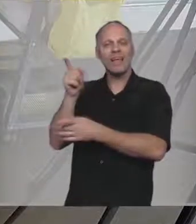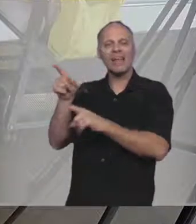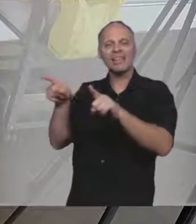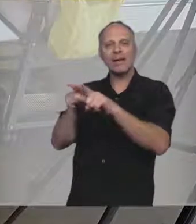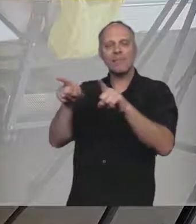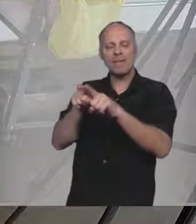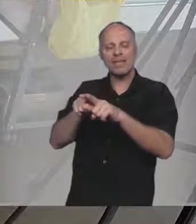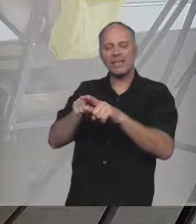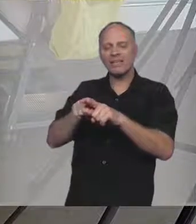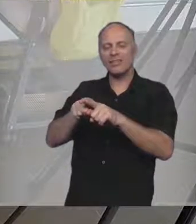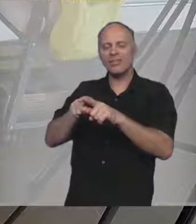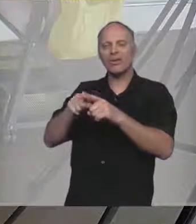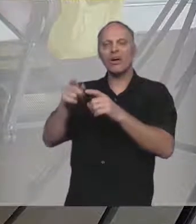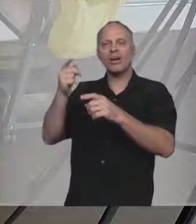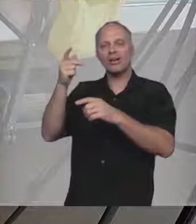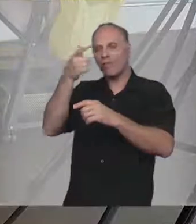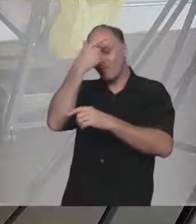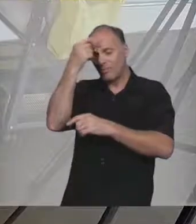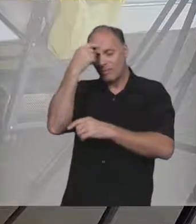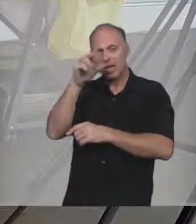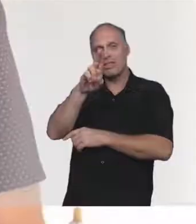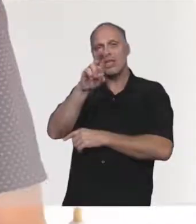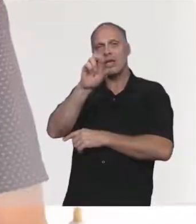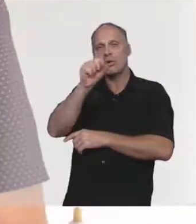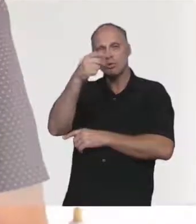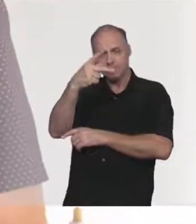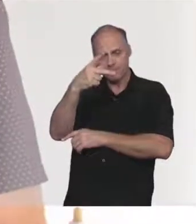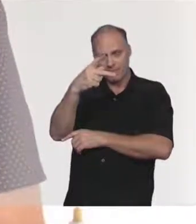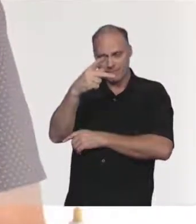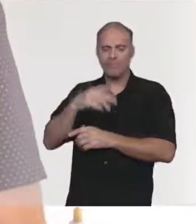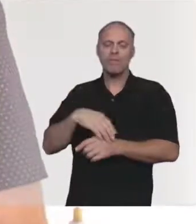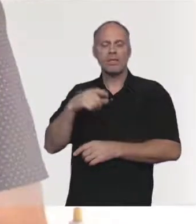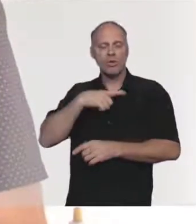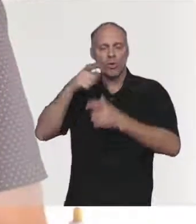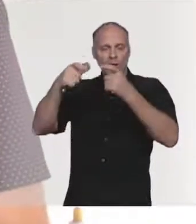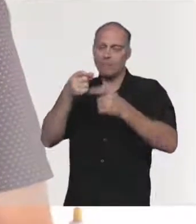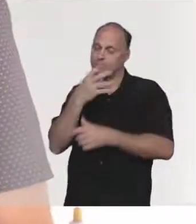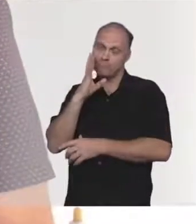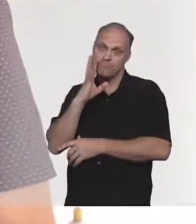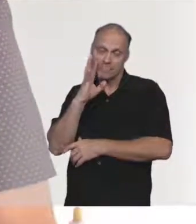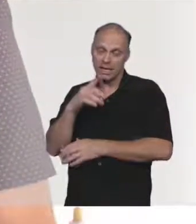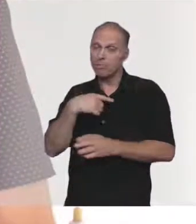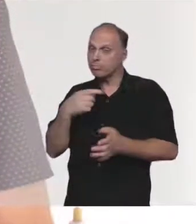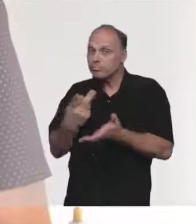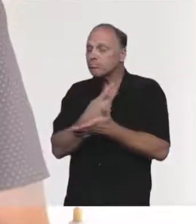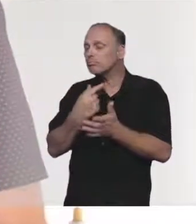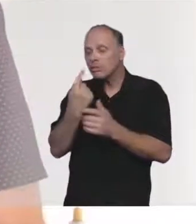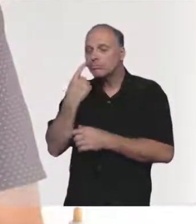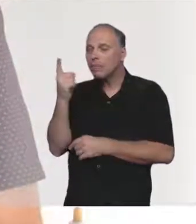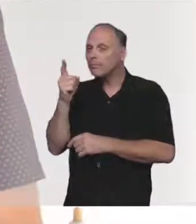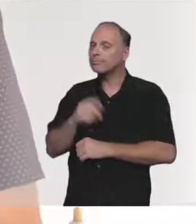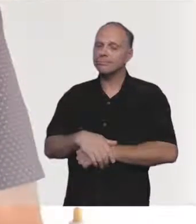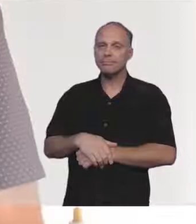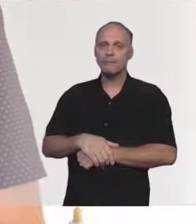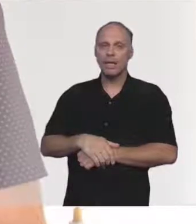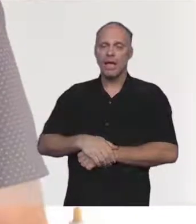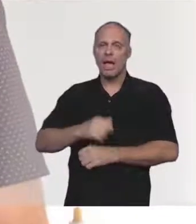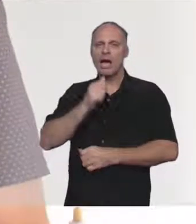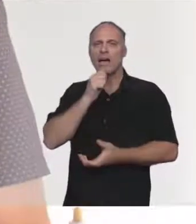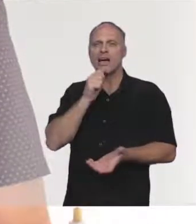Acontecia lá no Paço das Artes, na USP. É um lugar muito bacana. E